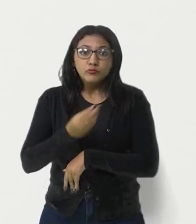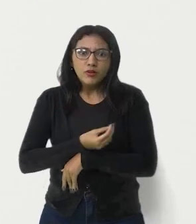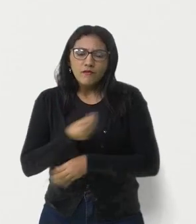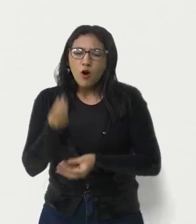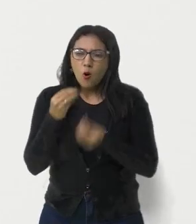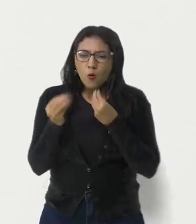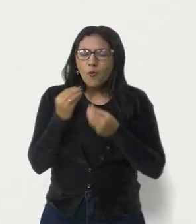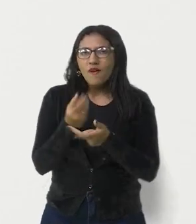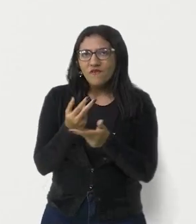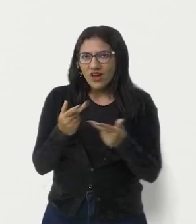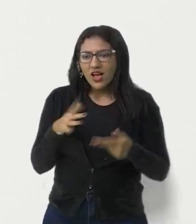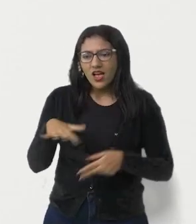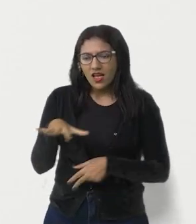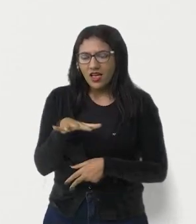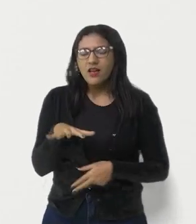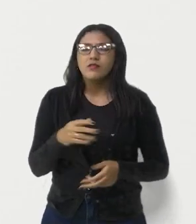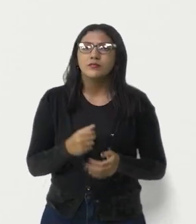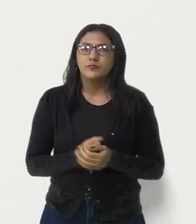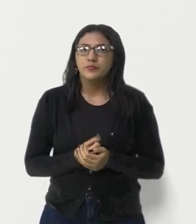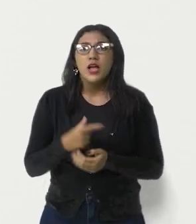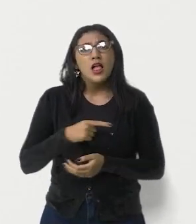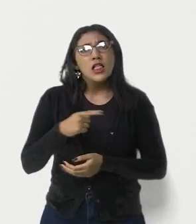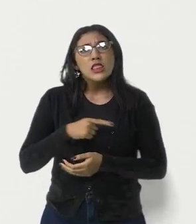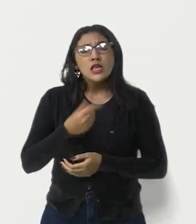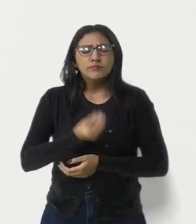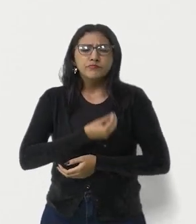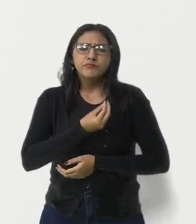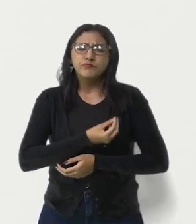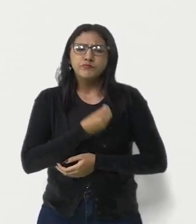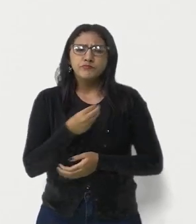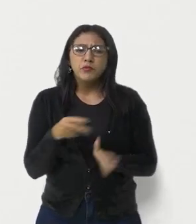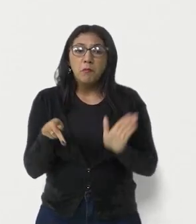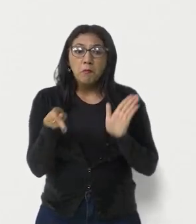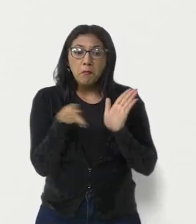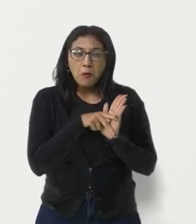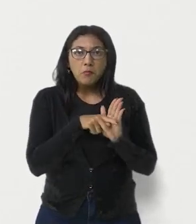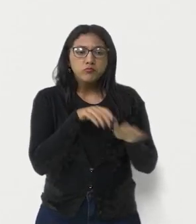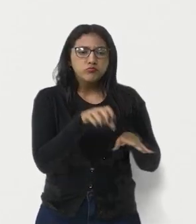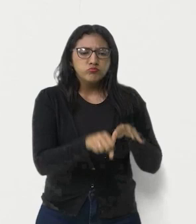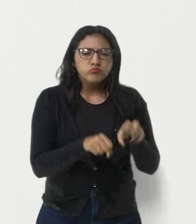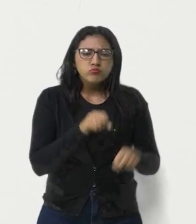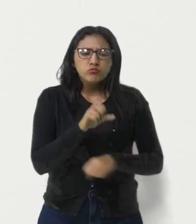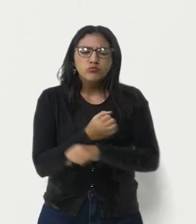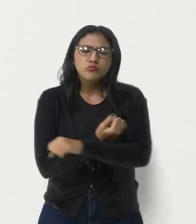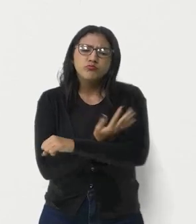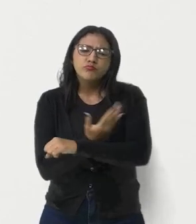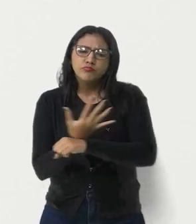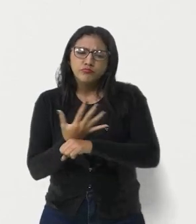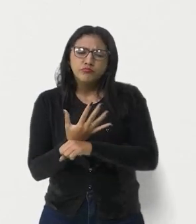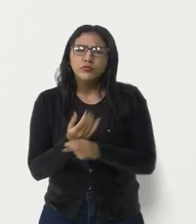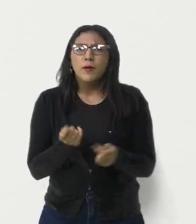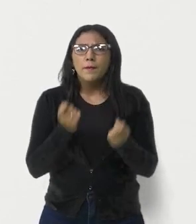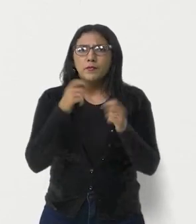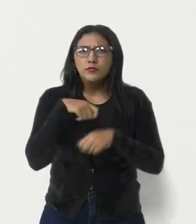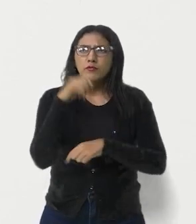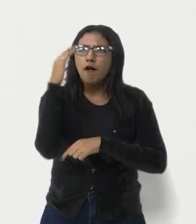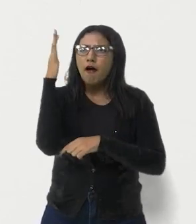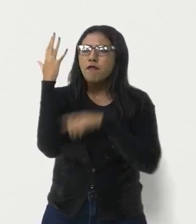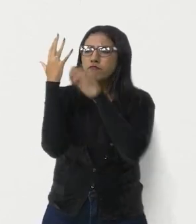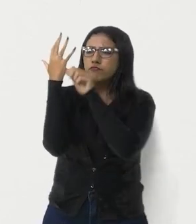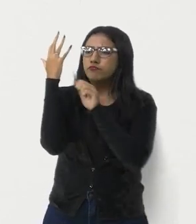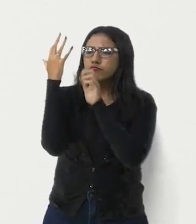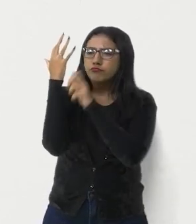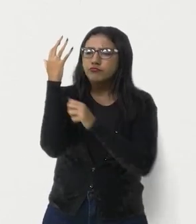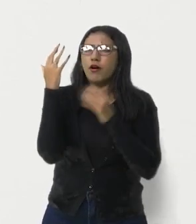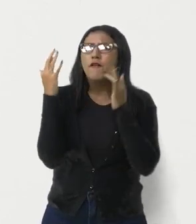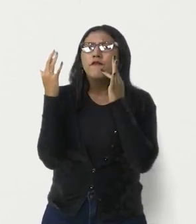floresta. Eles vão ter, como eu já falei, um modo de vida baseado na extração de produtos. Pode ser a borracha, pode ser a castanha, pode ser a